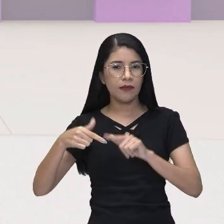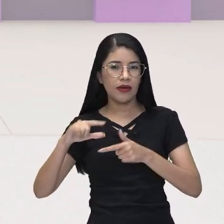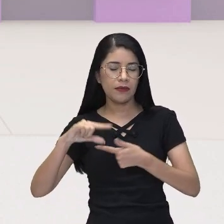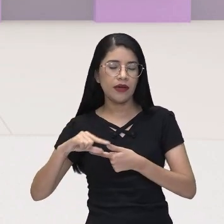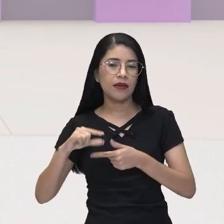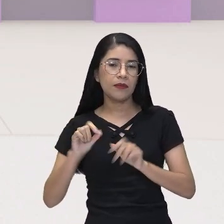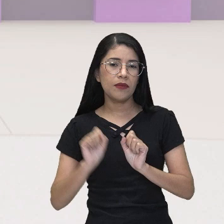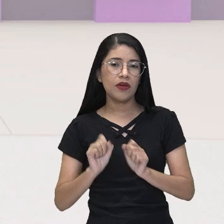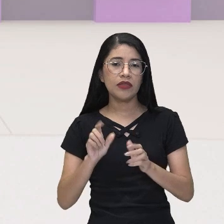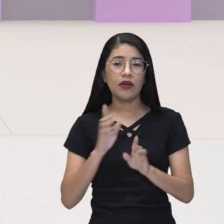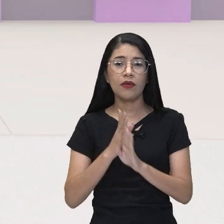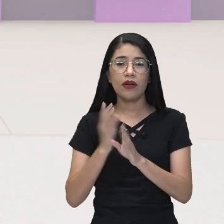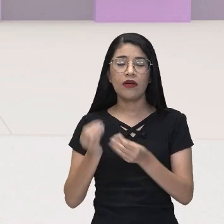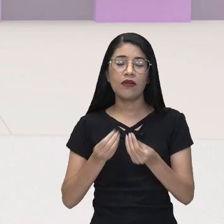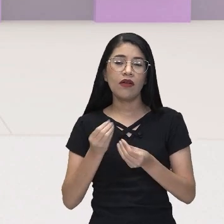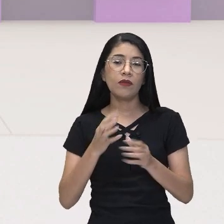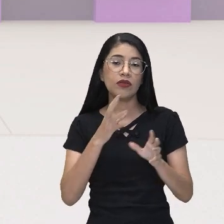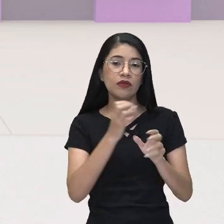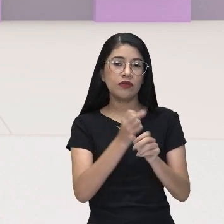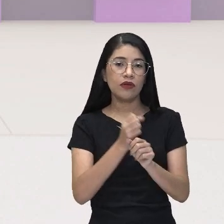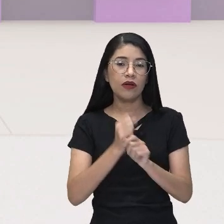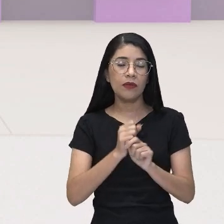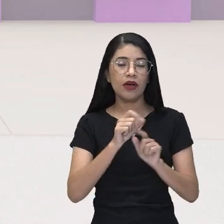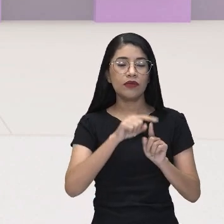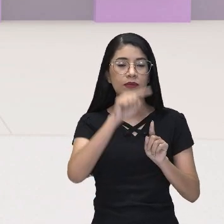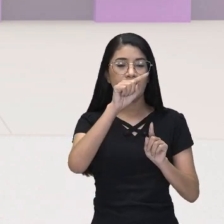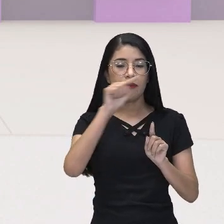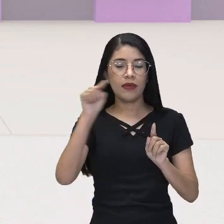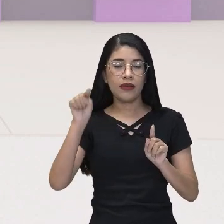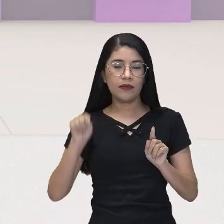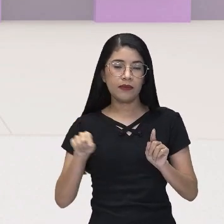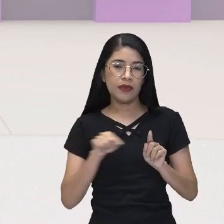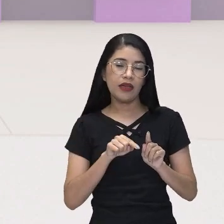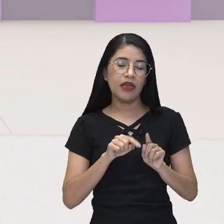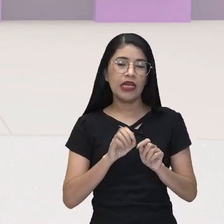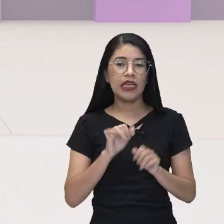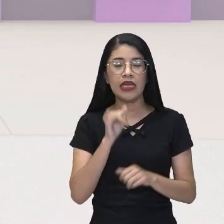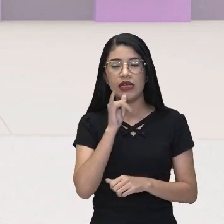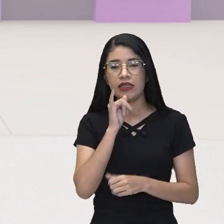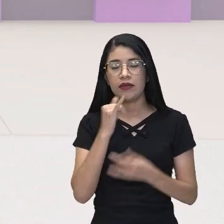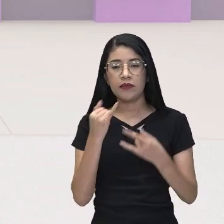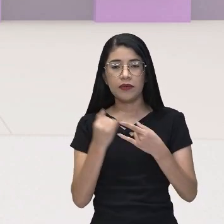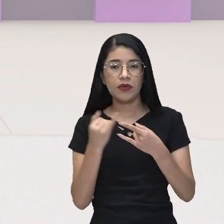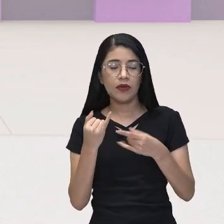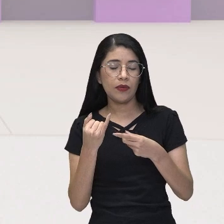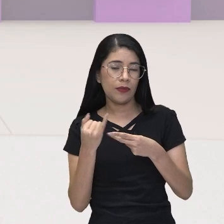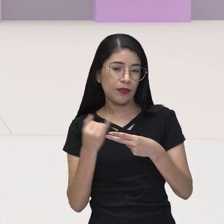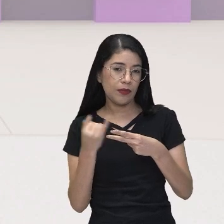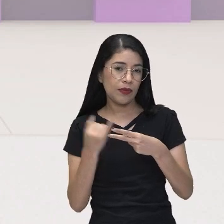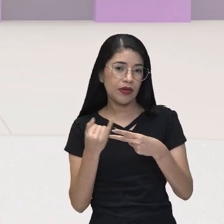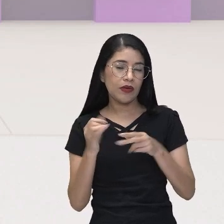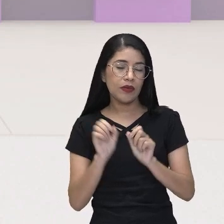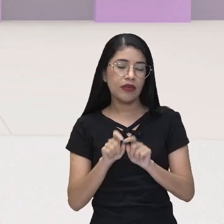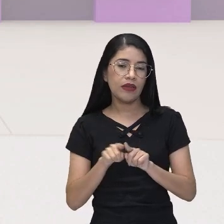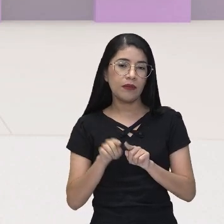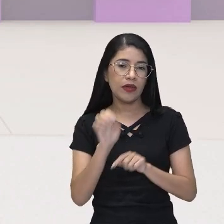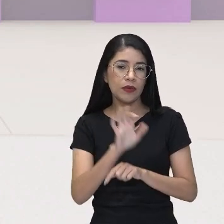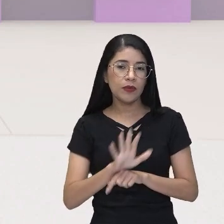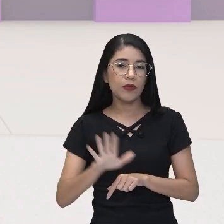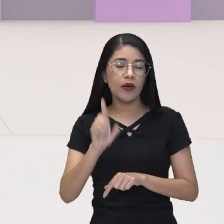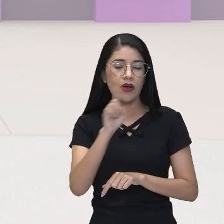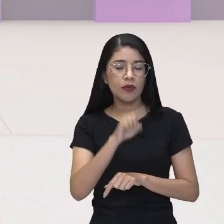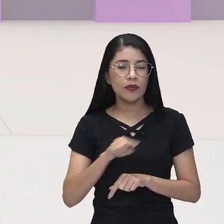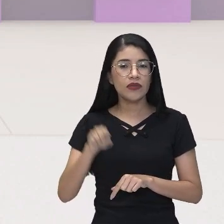ser obtido pela soma dos lados de um polígono ou, no caso dos círculos, por meio de uma fórmula.